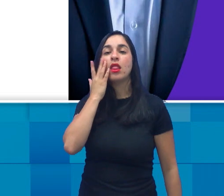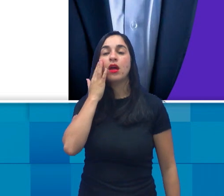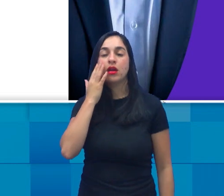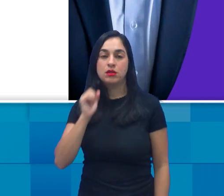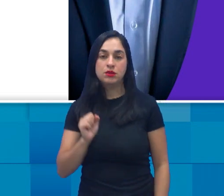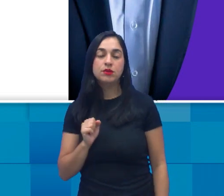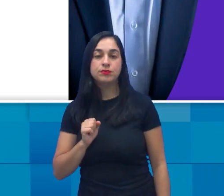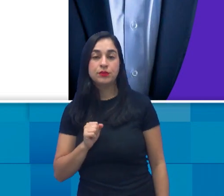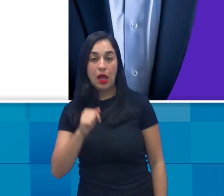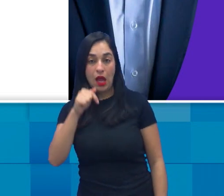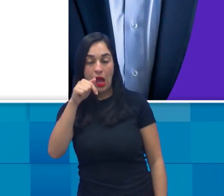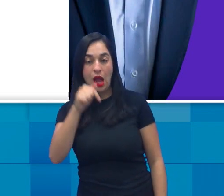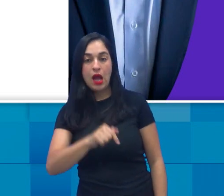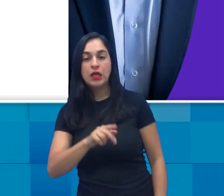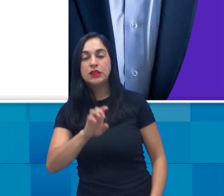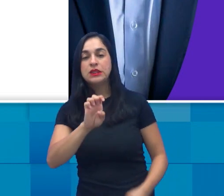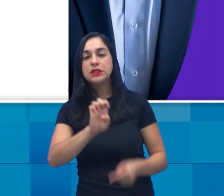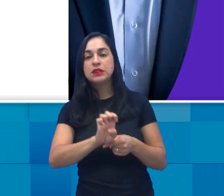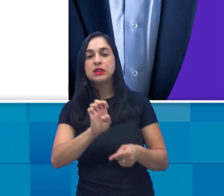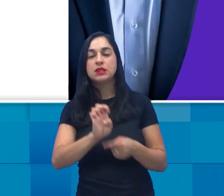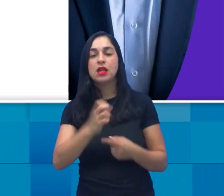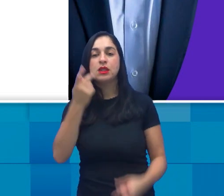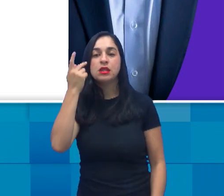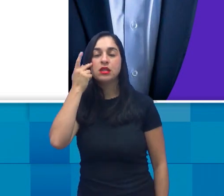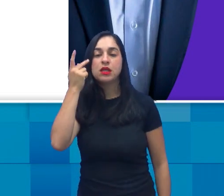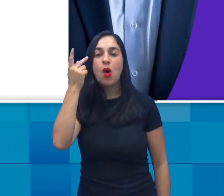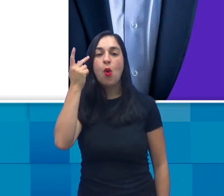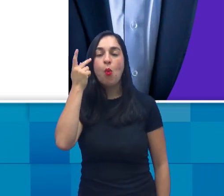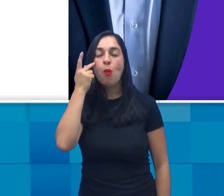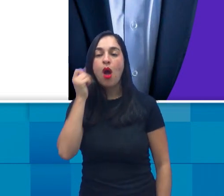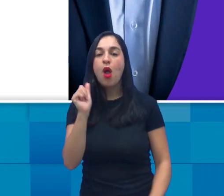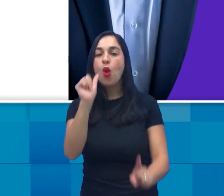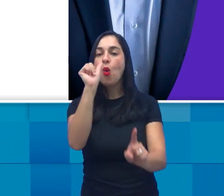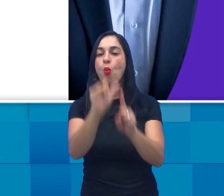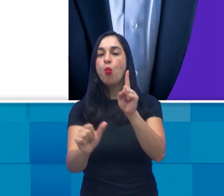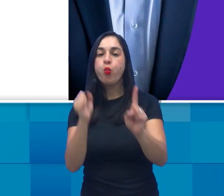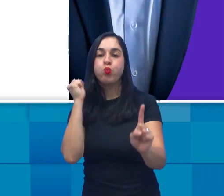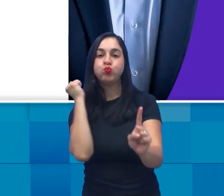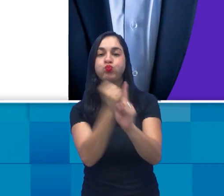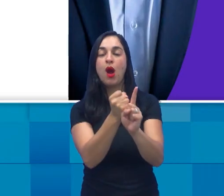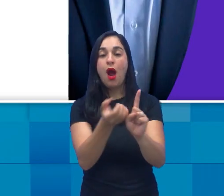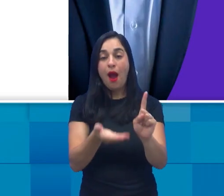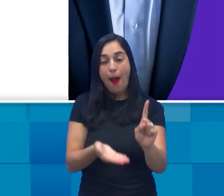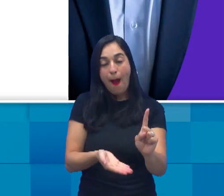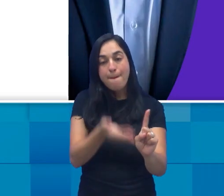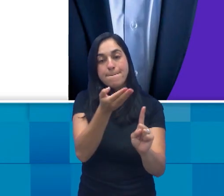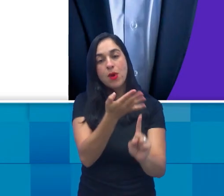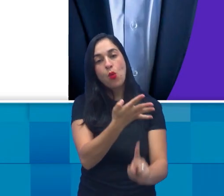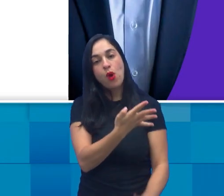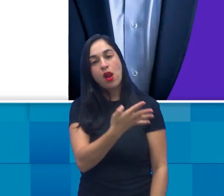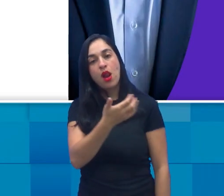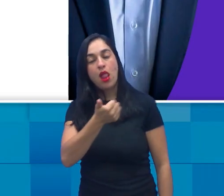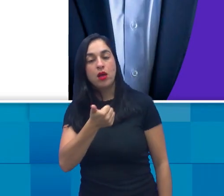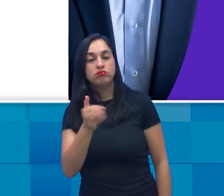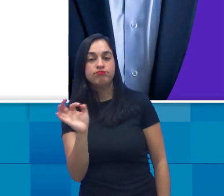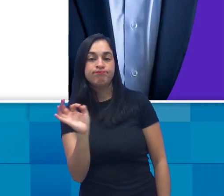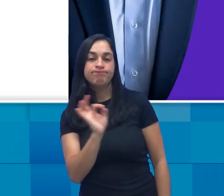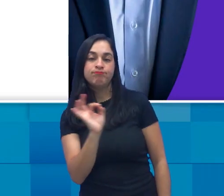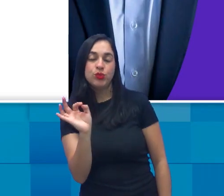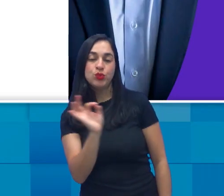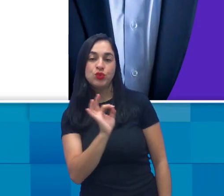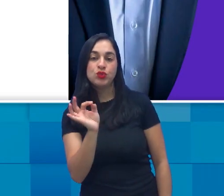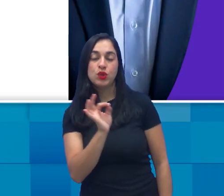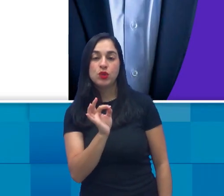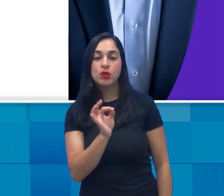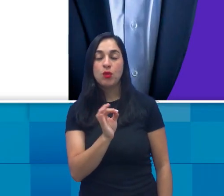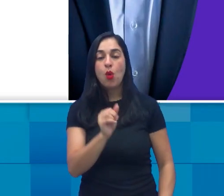São Paulo aumenta 41%. Uma mulher foi morta, vítima de